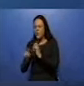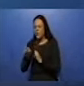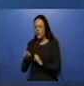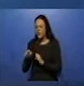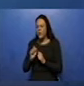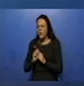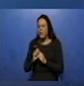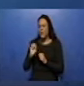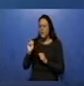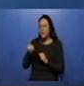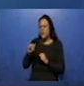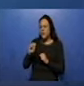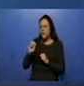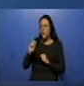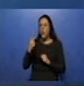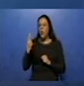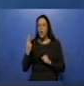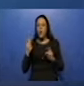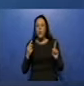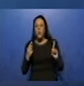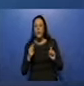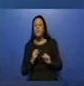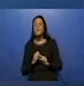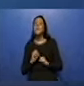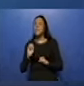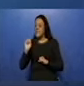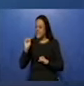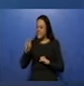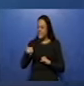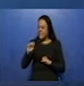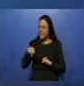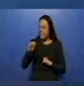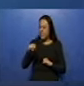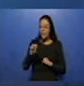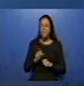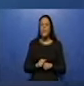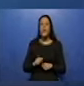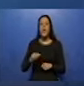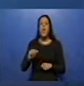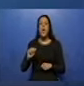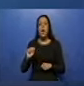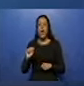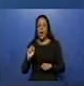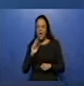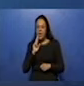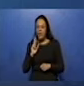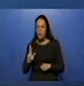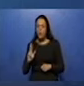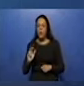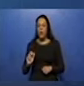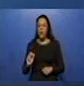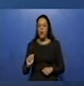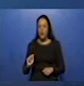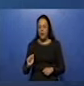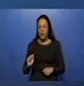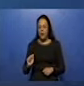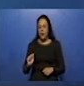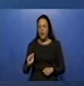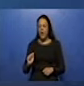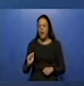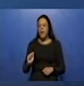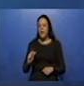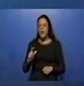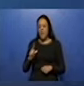você acha que sim, você acertou, a resposta é pecuária intensiva, porque aqui nós temos o